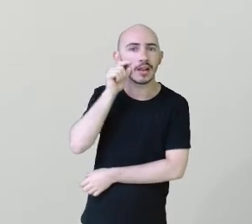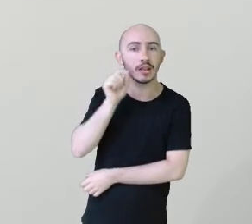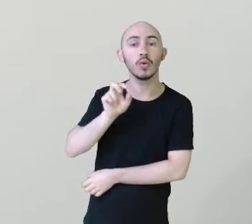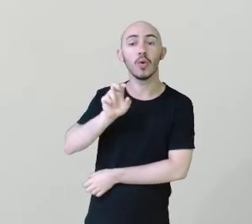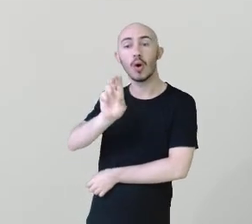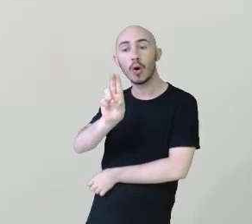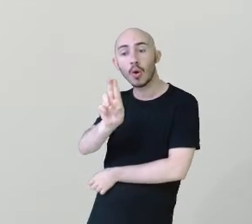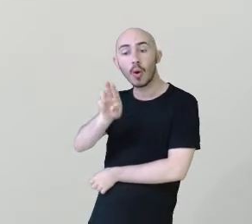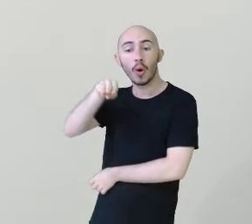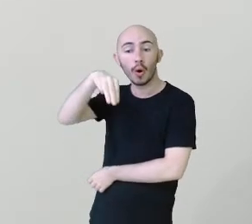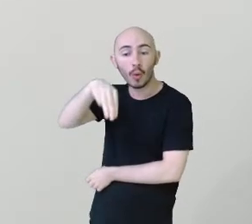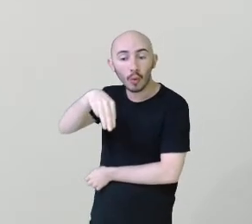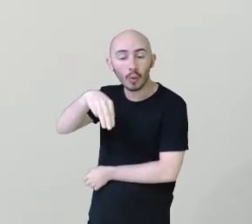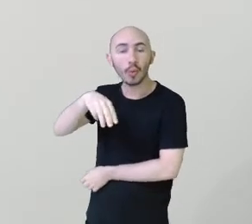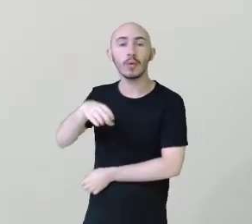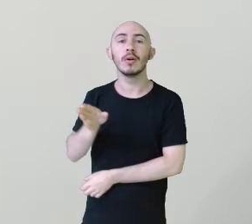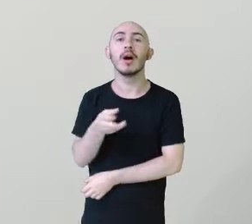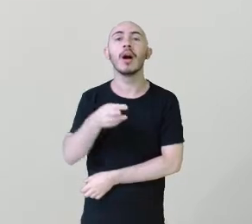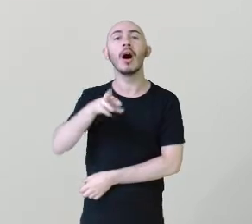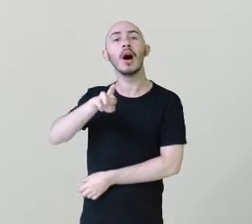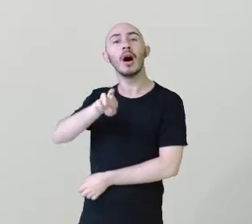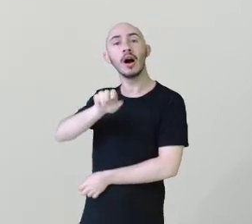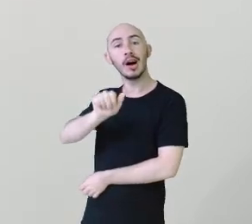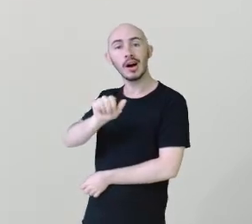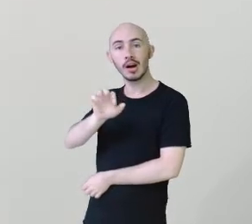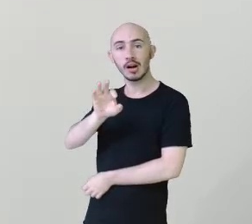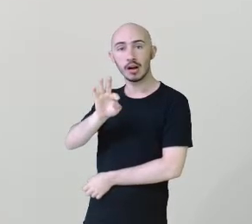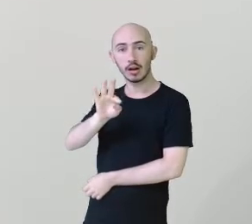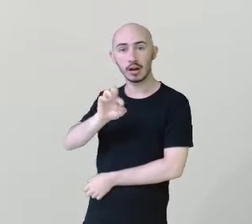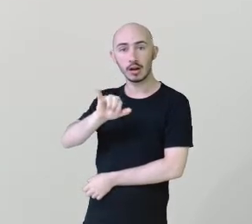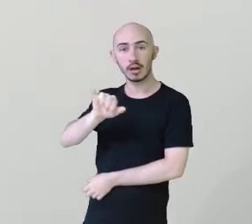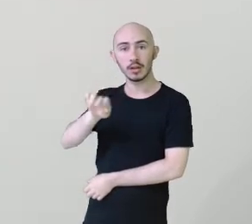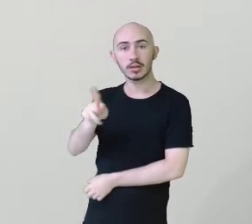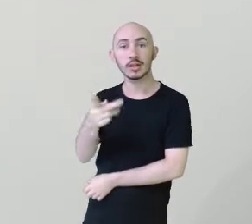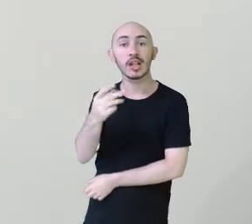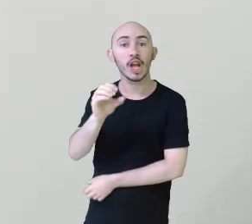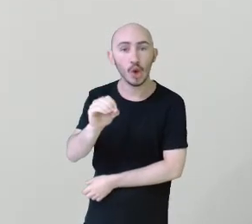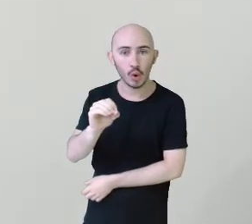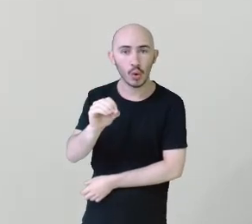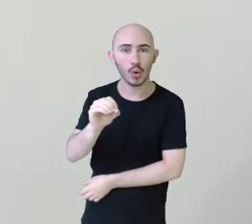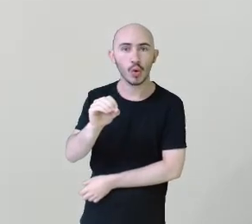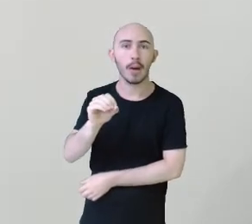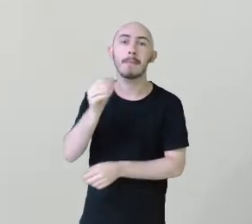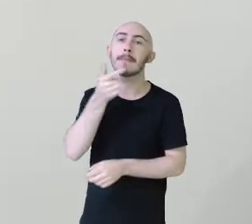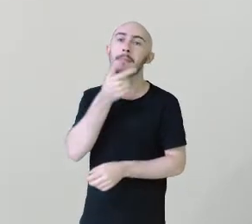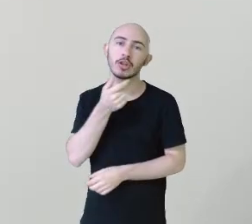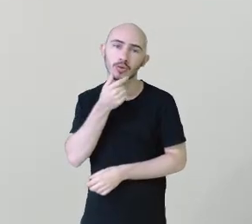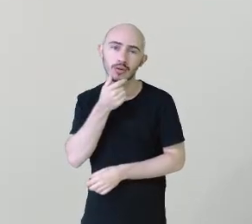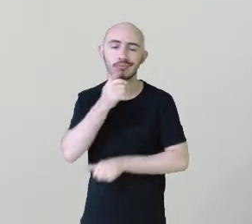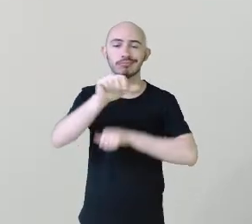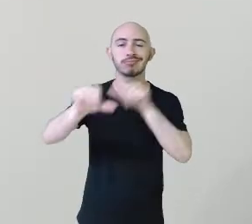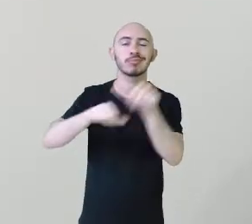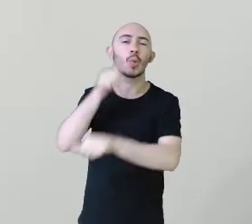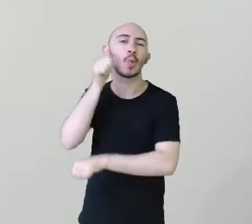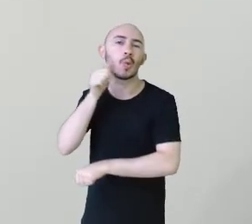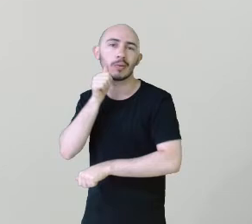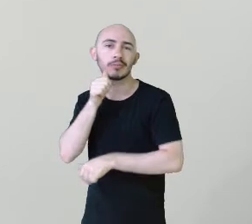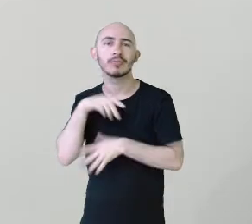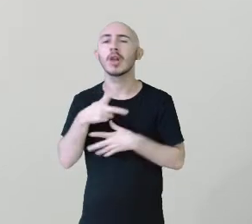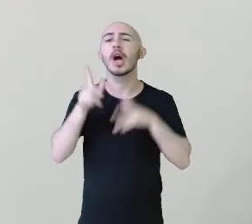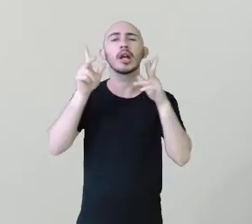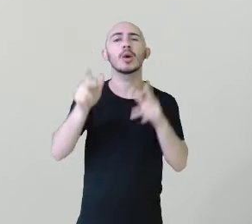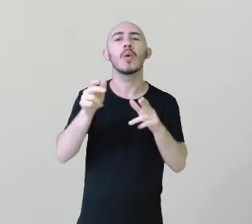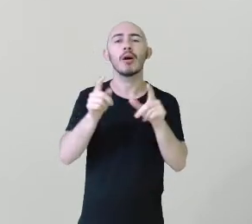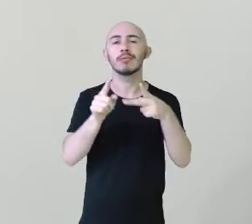um. Uma ratinha, ok? E eles precisam concordar com o substantivo. E aí, mesma coisa lá, olha, na outra